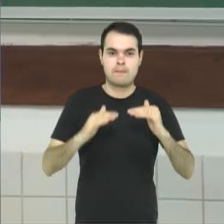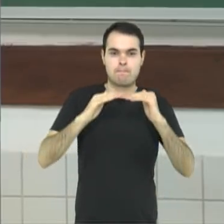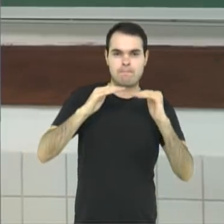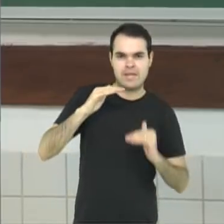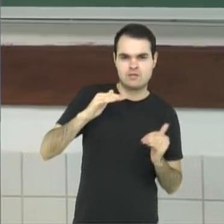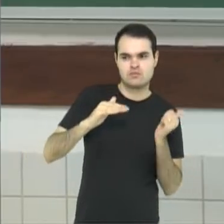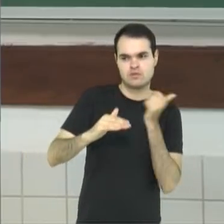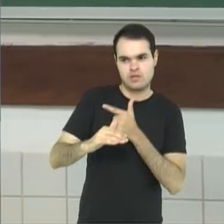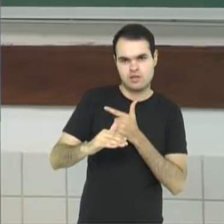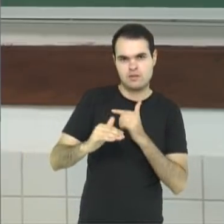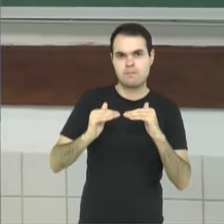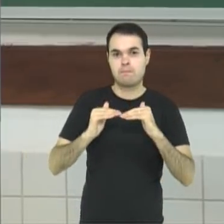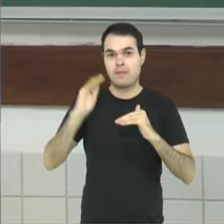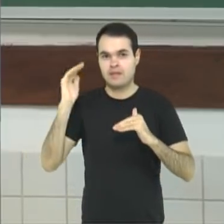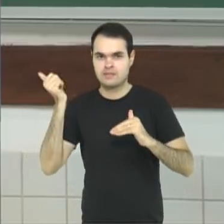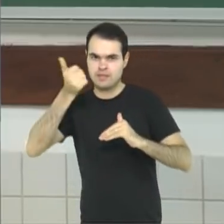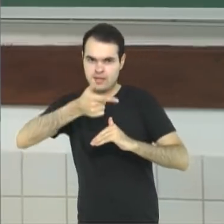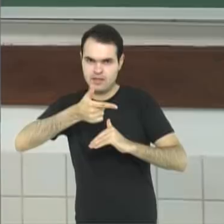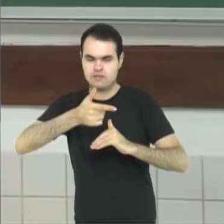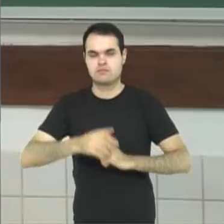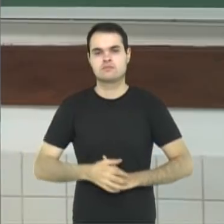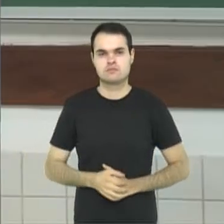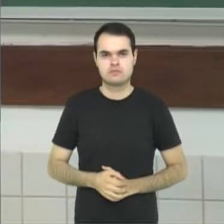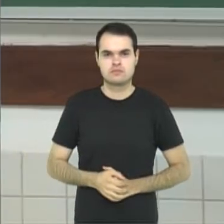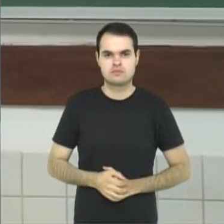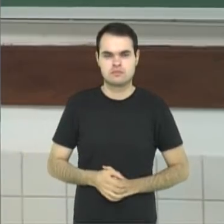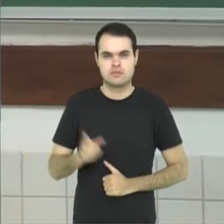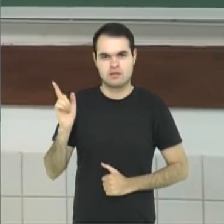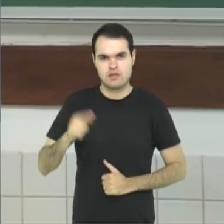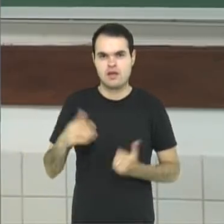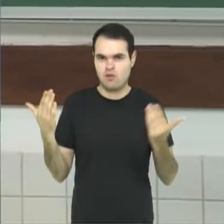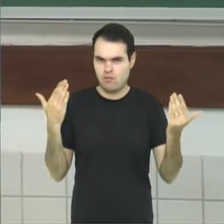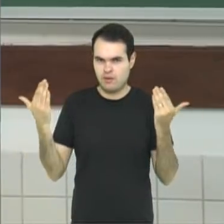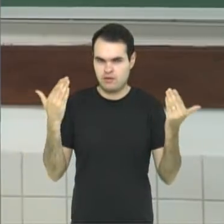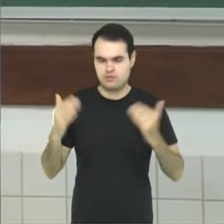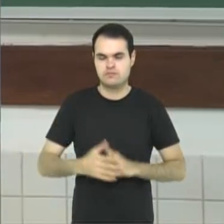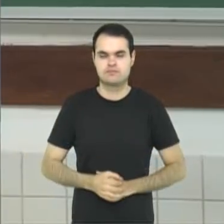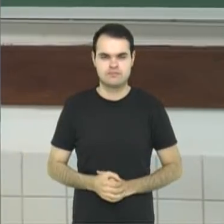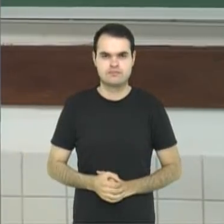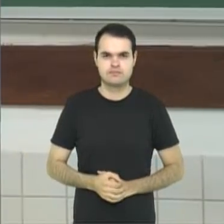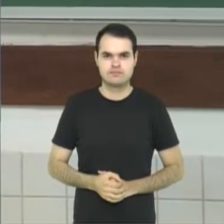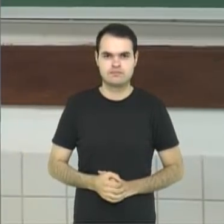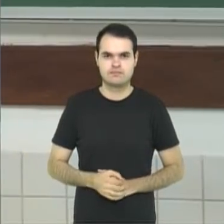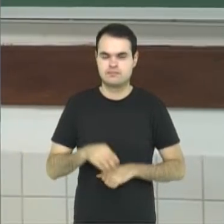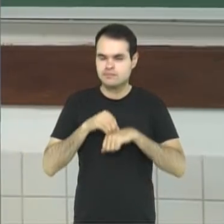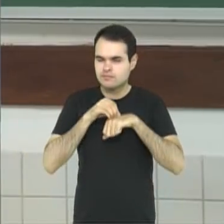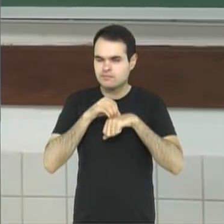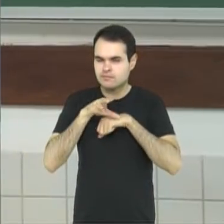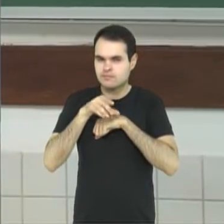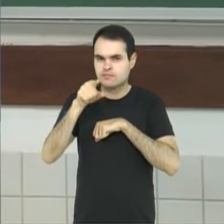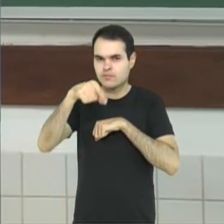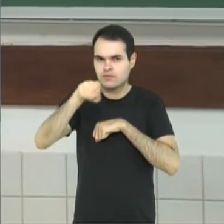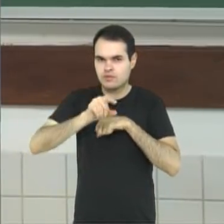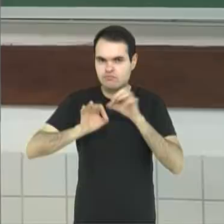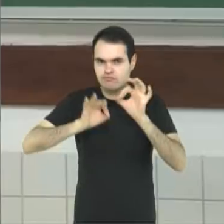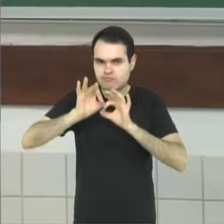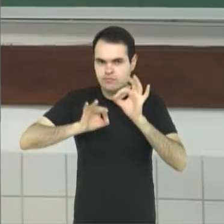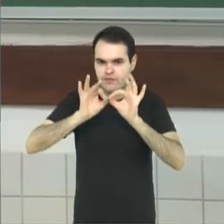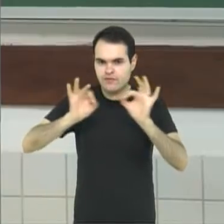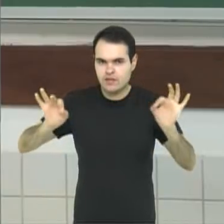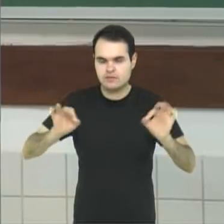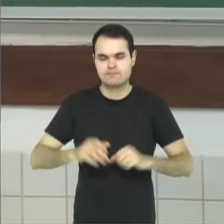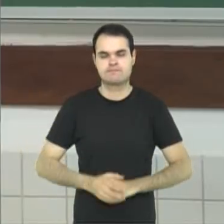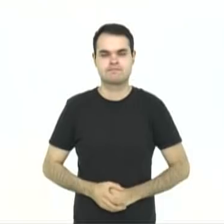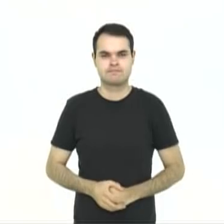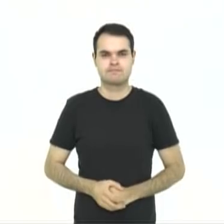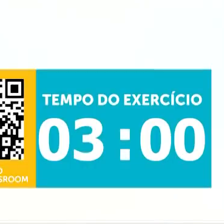que, superioridade, mais que, são alguns elementos comparativos, tá? Fica a dica para vocês aí elaborarem a frase de